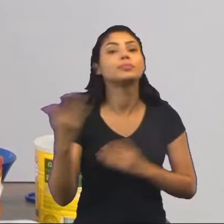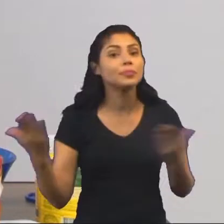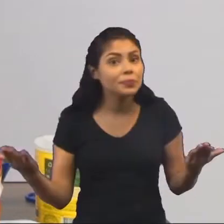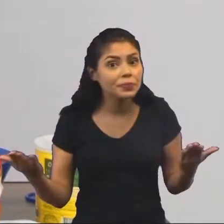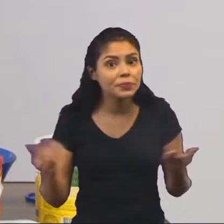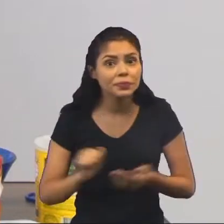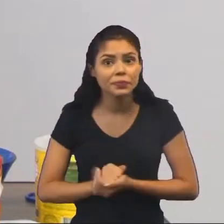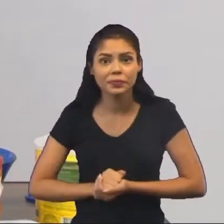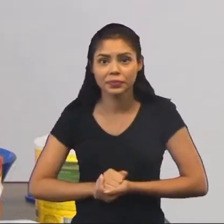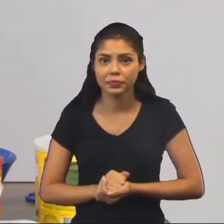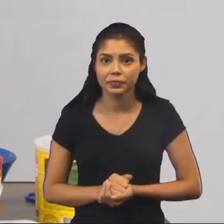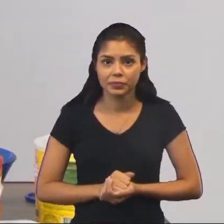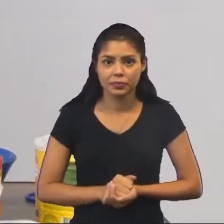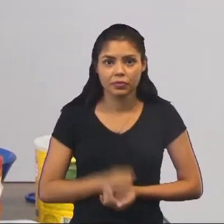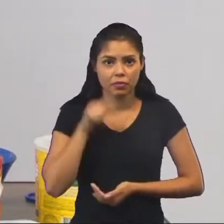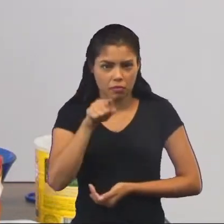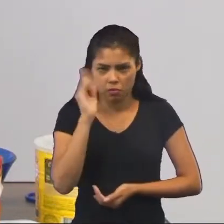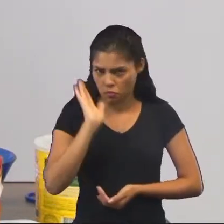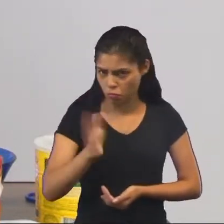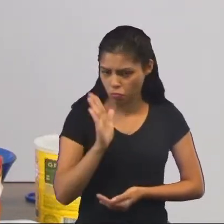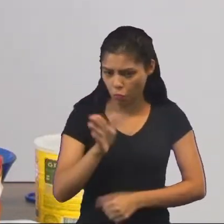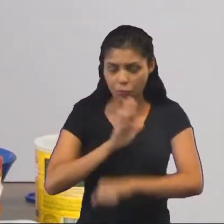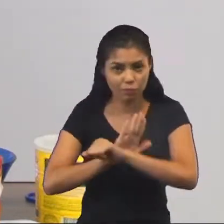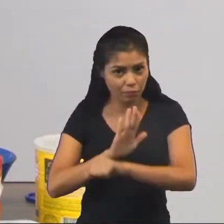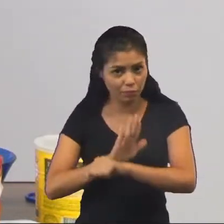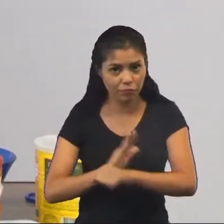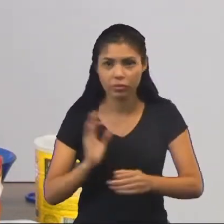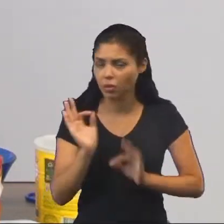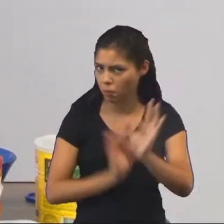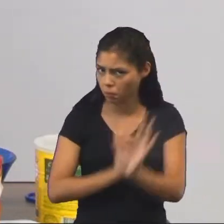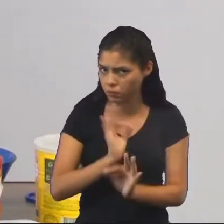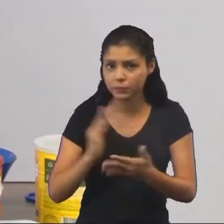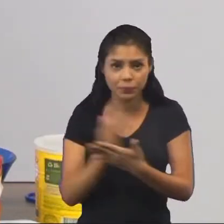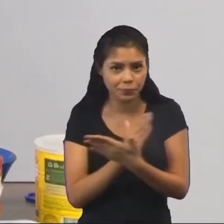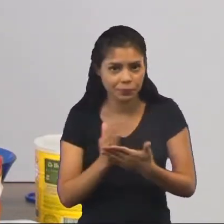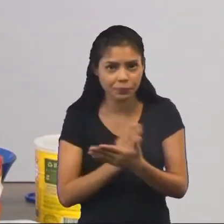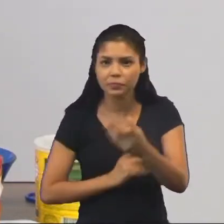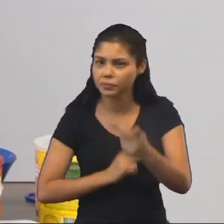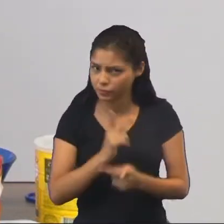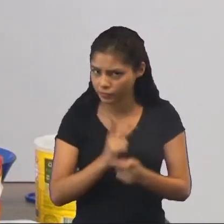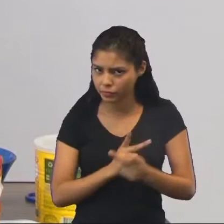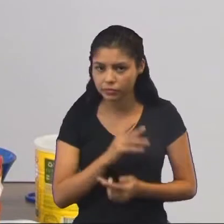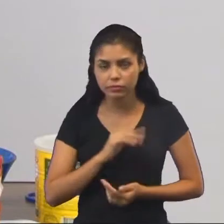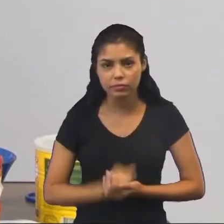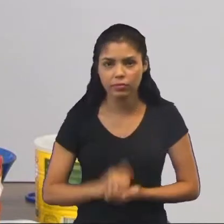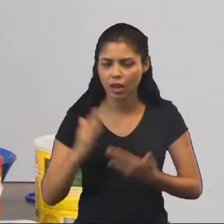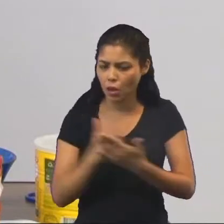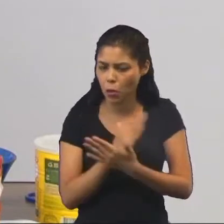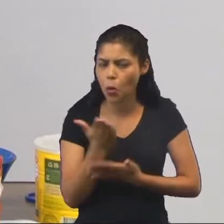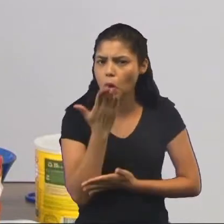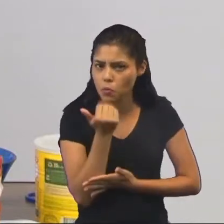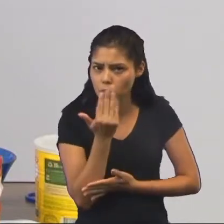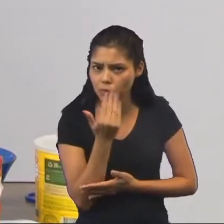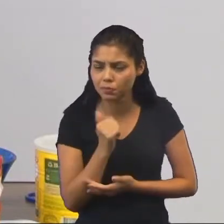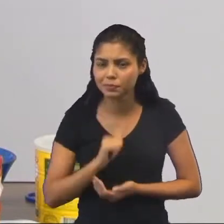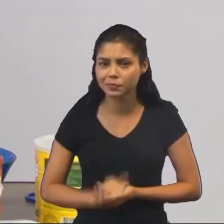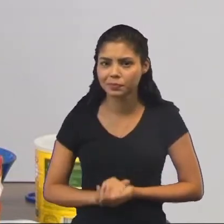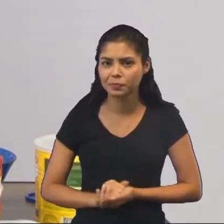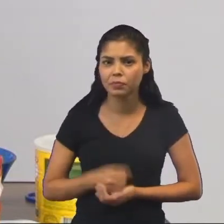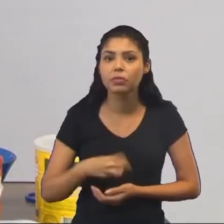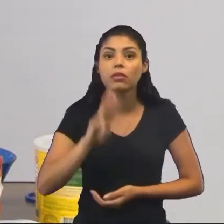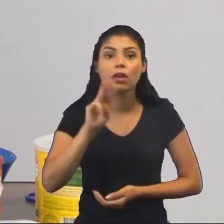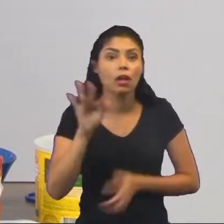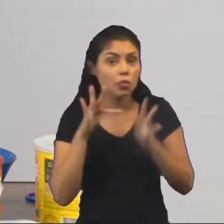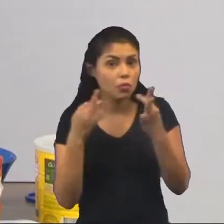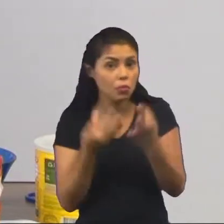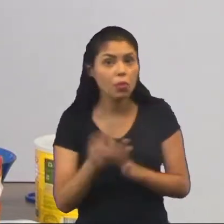vocês? Você já ajudou alguém a preparar algum prato? Algum alimento? Quem da